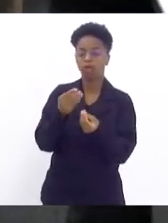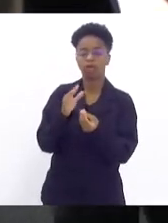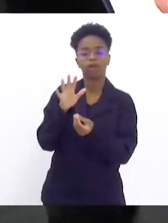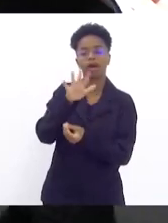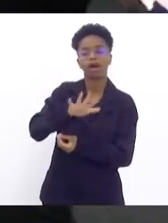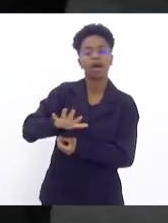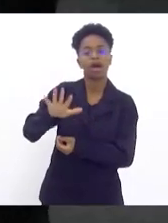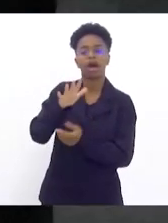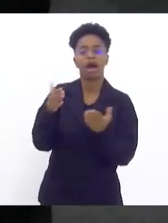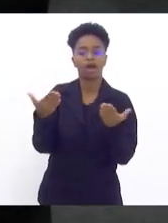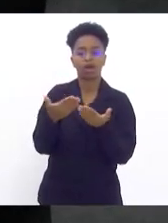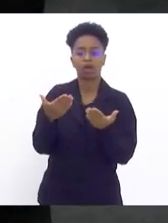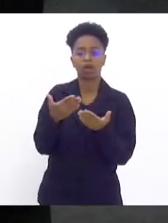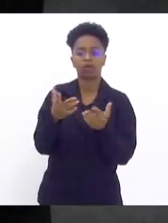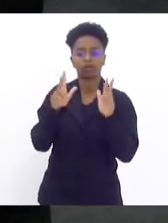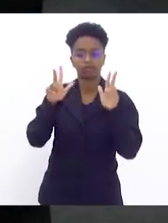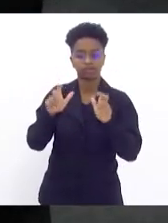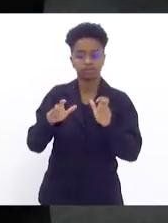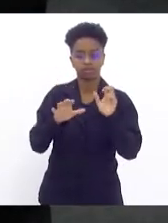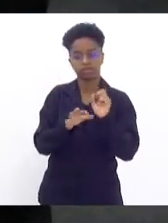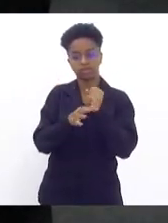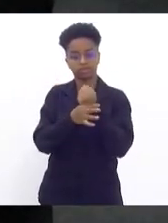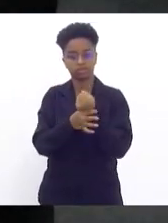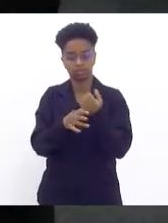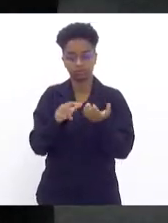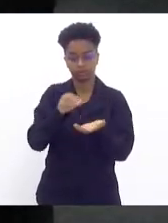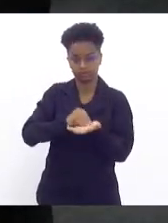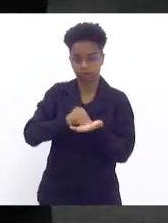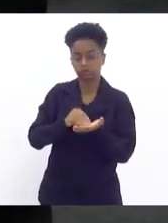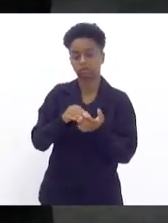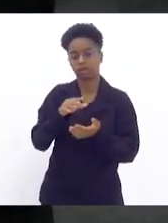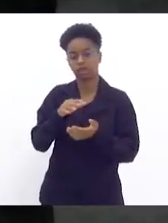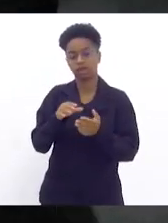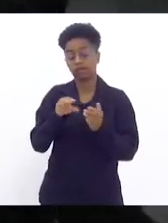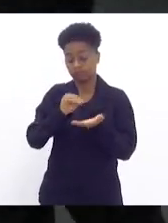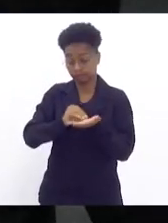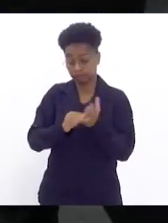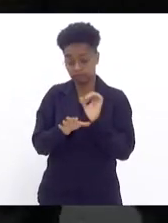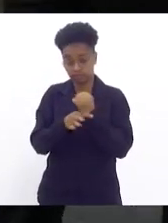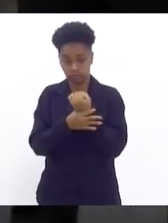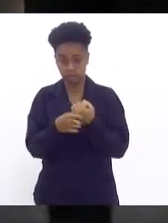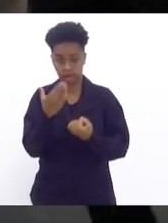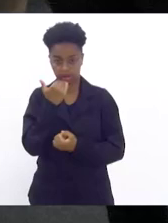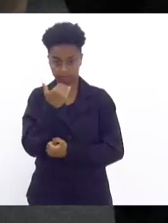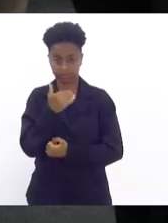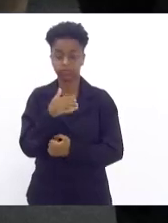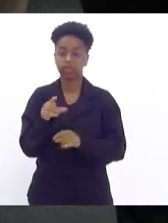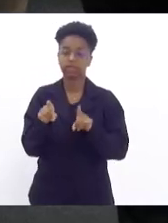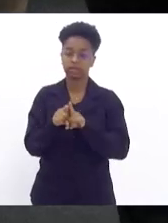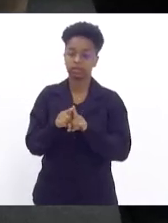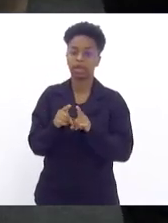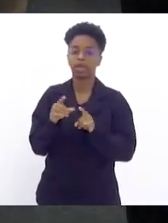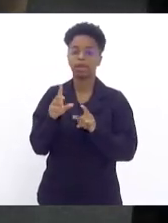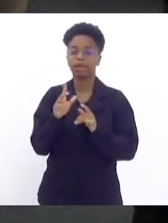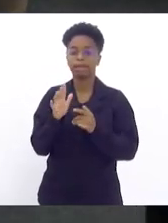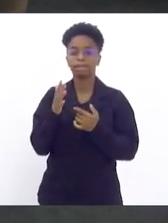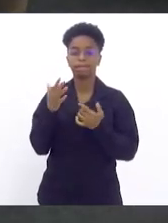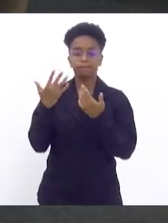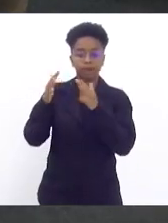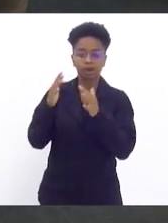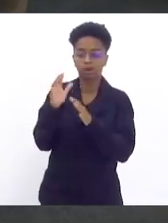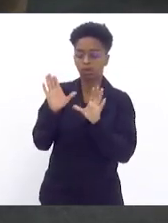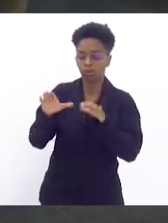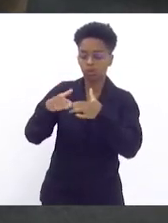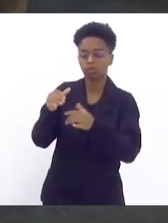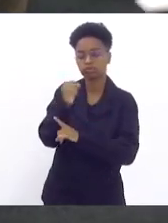com esse tema da segurança alimentar Então queria agradecer pela participação do conjunto da sociedade Fluminense das